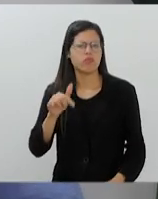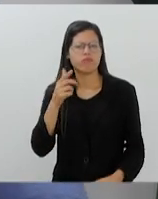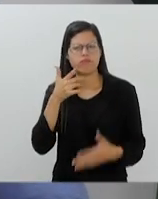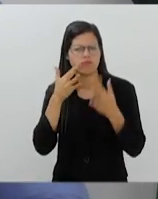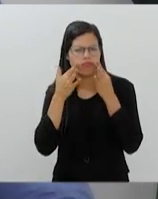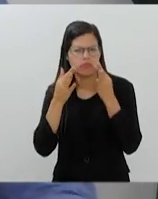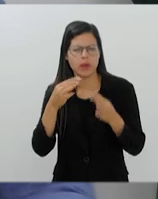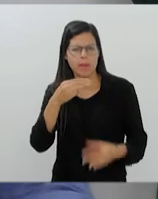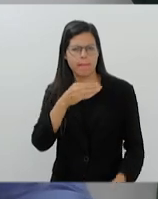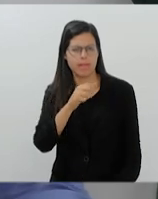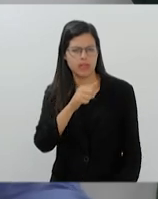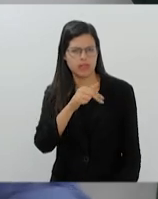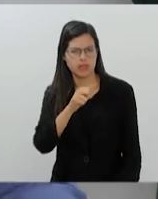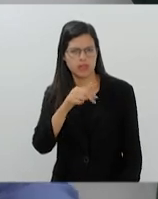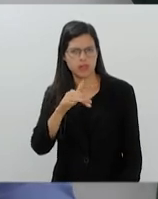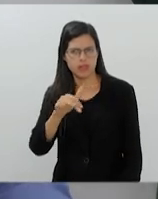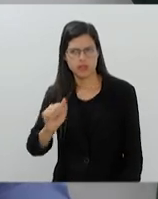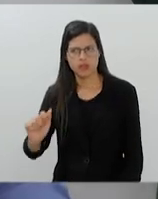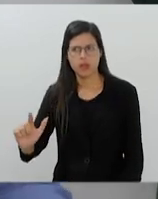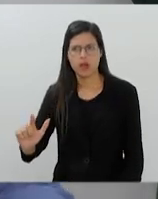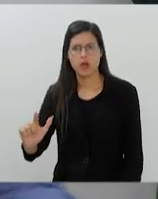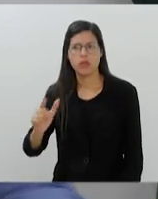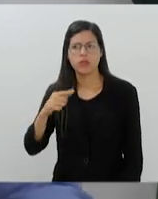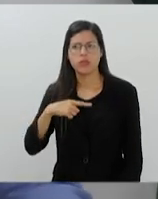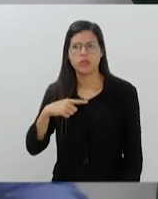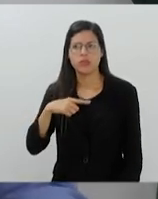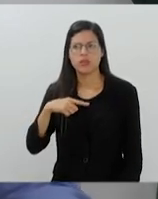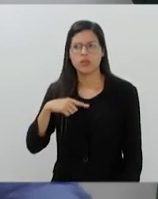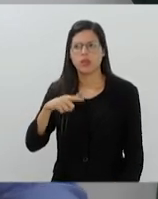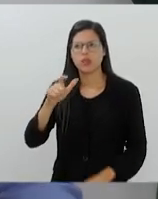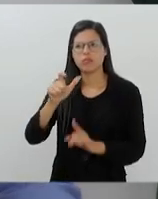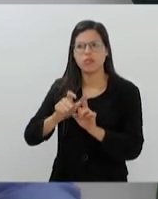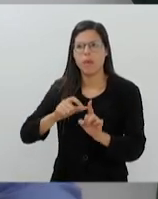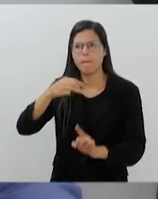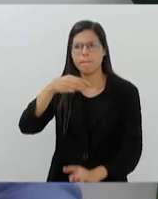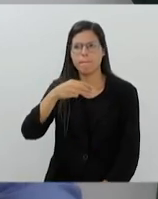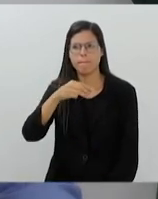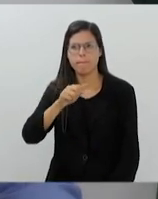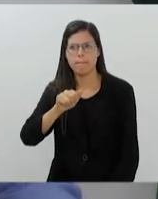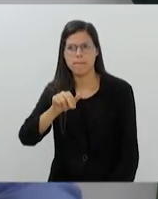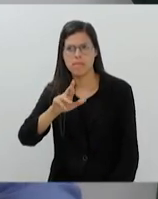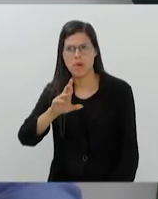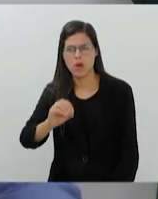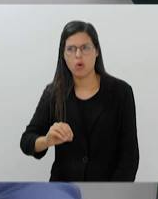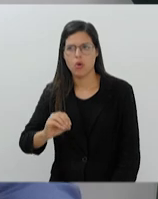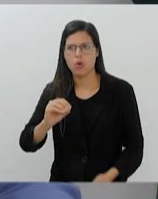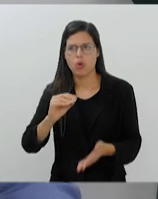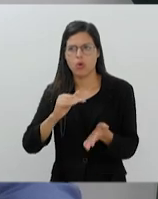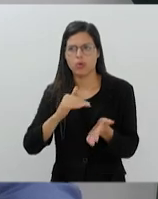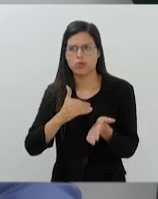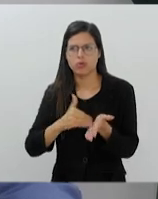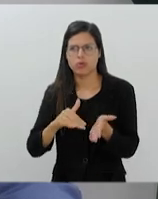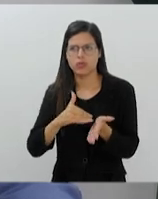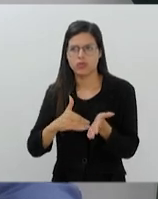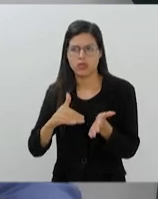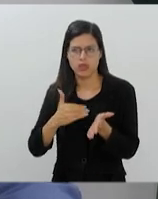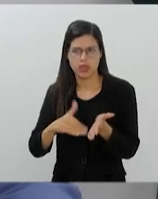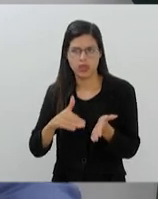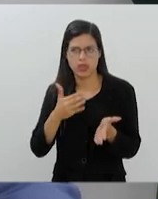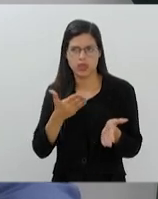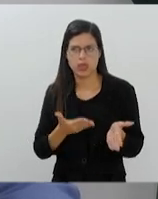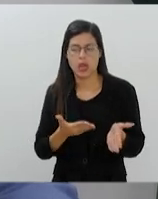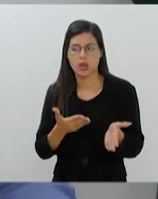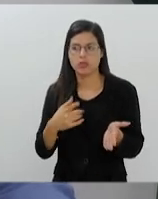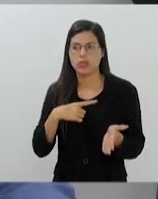nós temos como do principal palestrante o Senor Mauro frias secretário de transformação digital esse evento